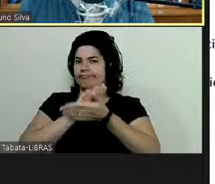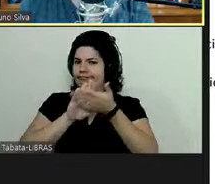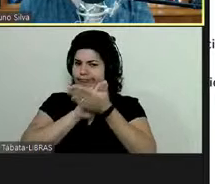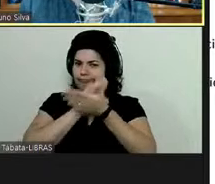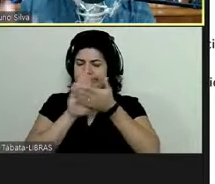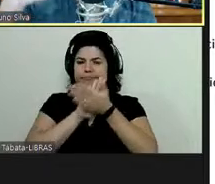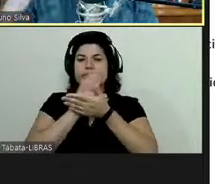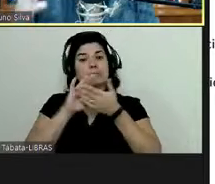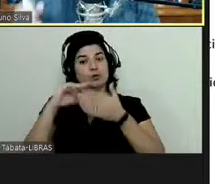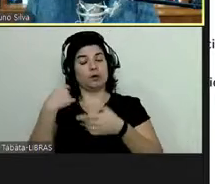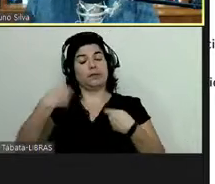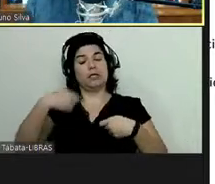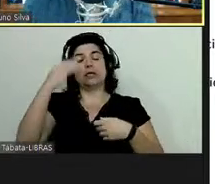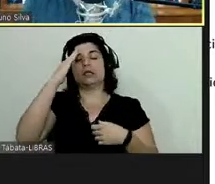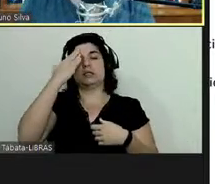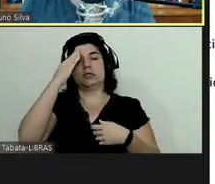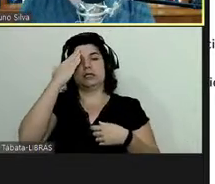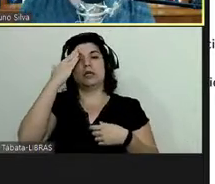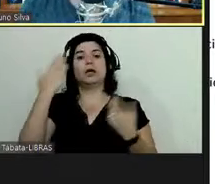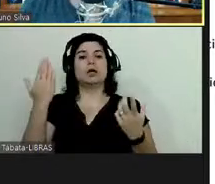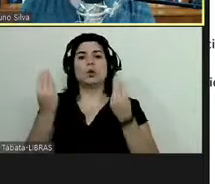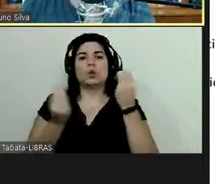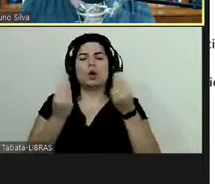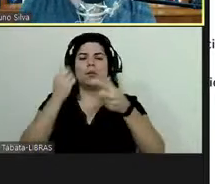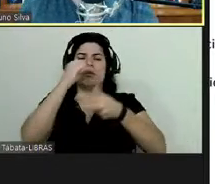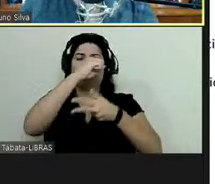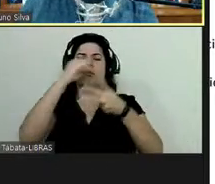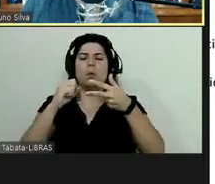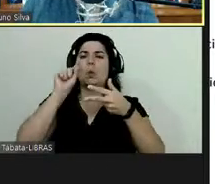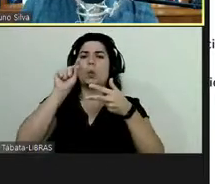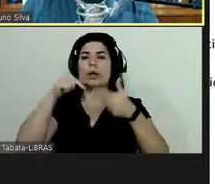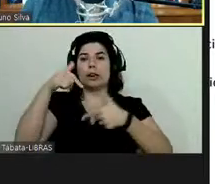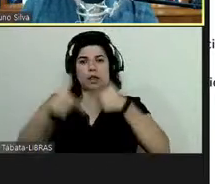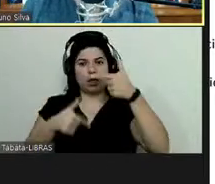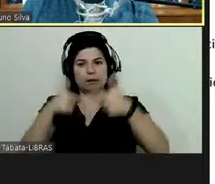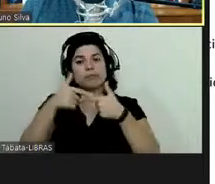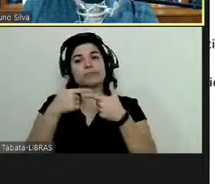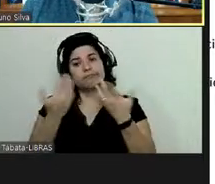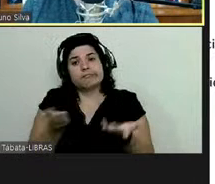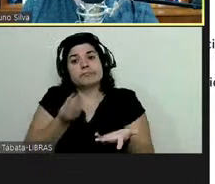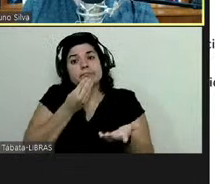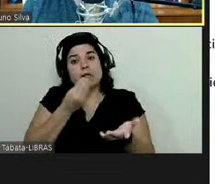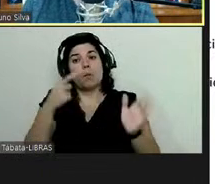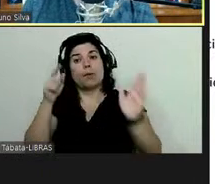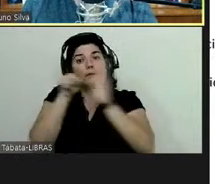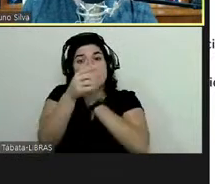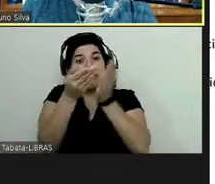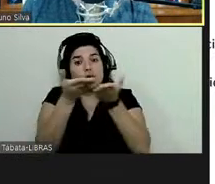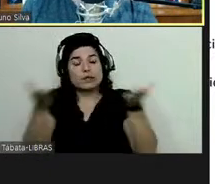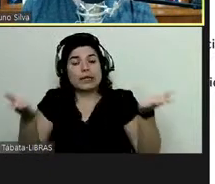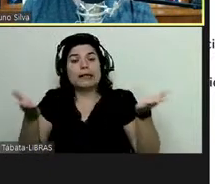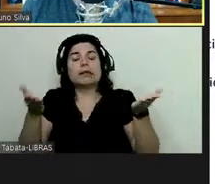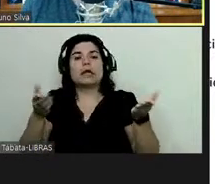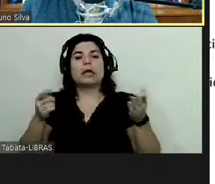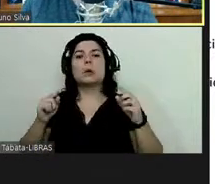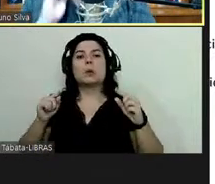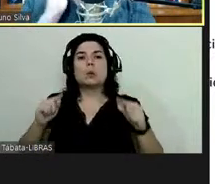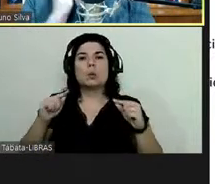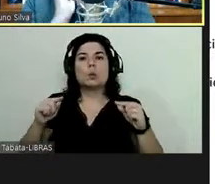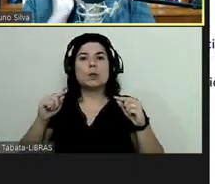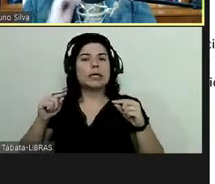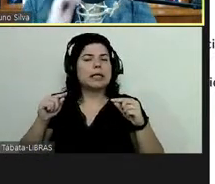não entendemos isso nós vamos compreender como é que esses poderes a gente né É óbvio que você perguntar para vocês o seguinte qual é que as Arenas